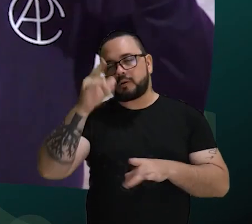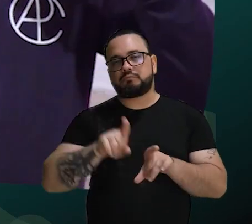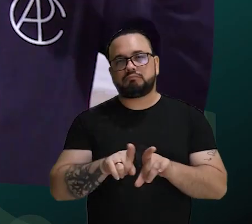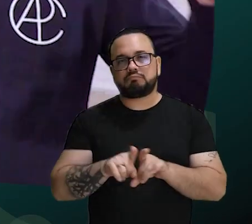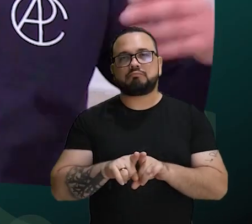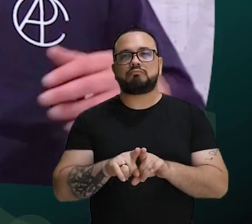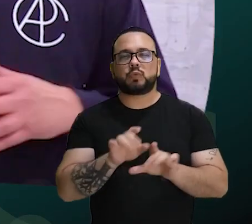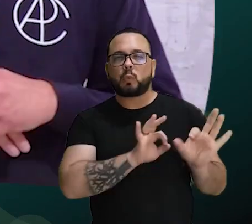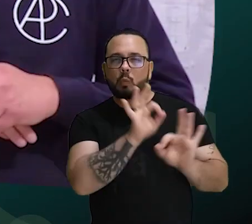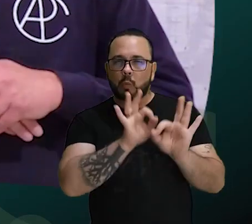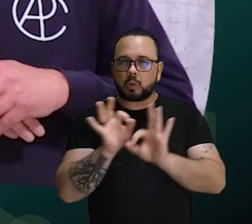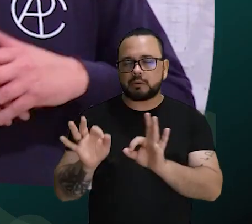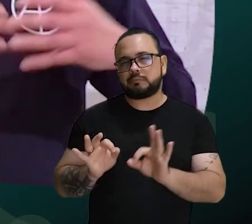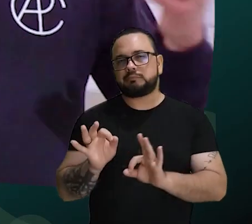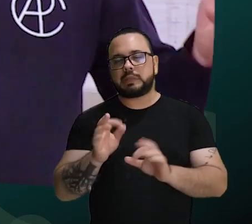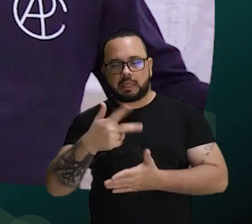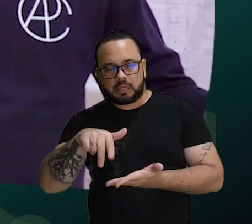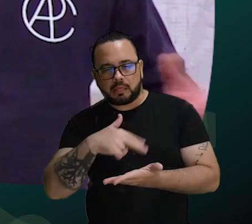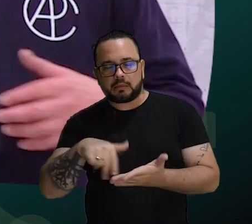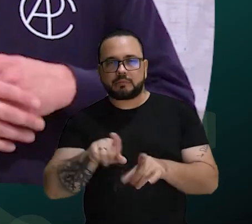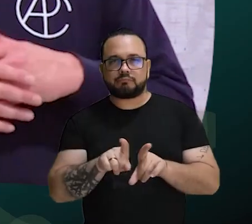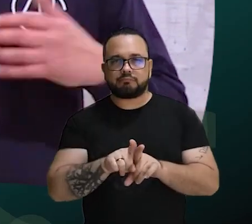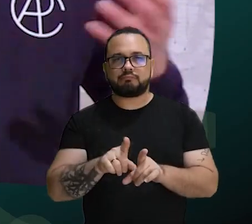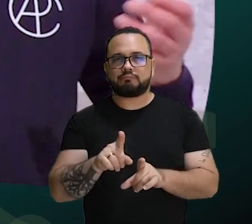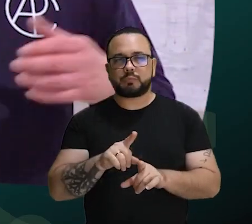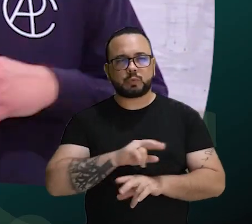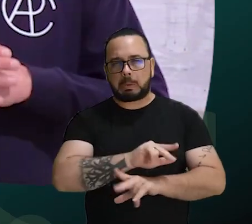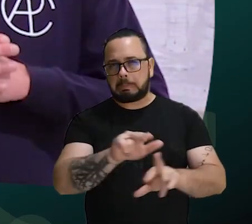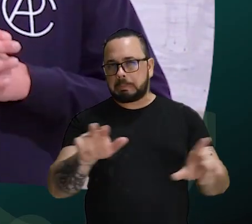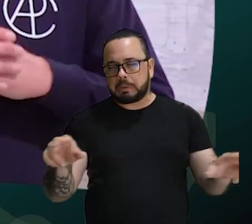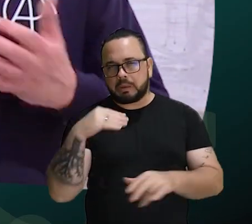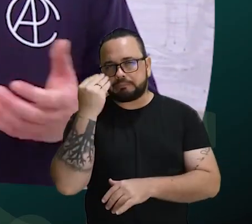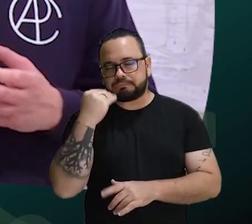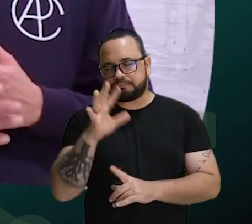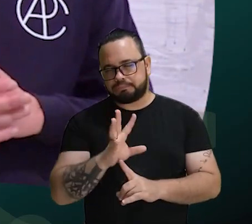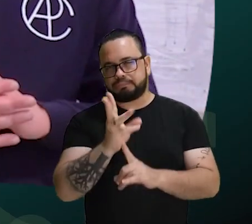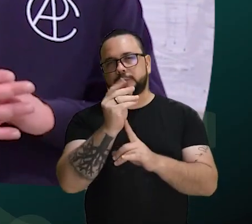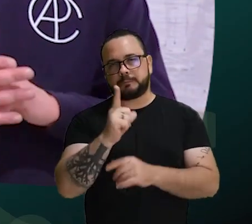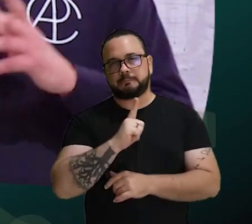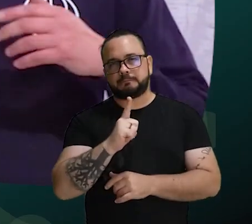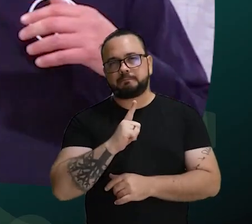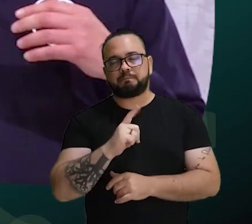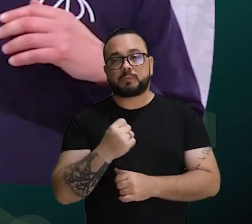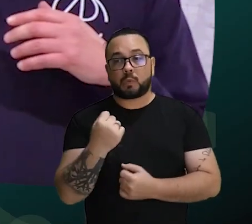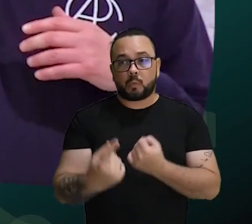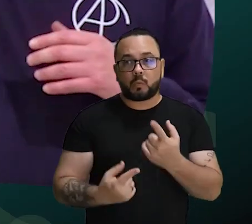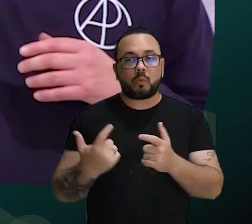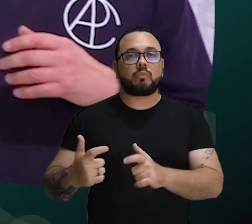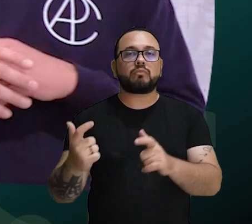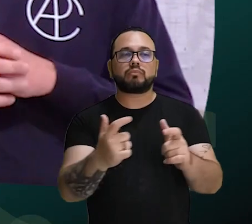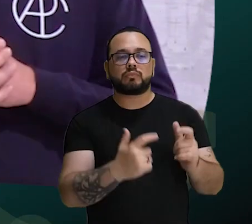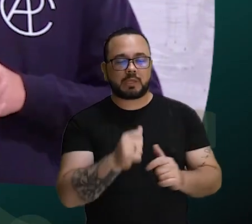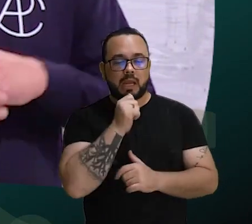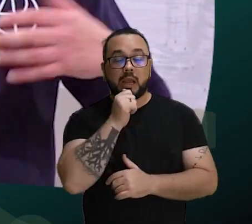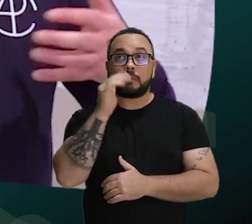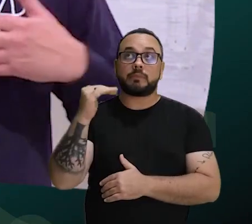para instalações, dança, para todo tipo de experimentação artística. A gente ainda tem alguns salões